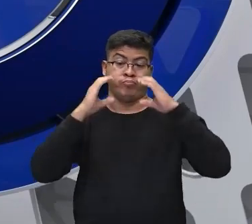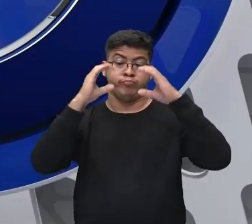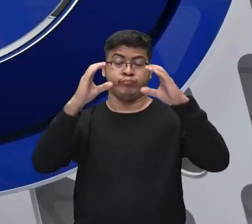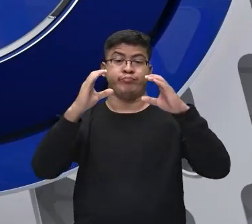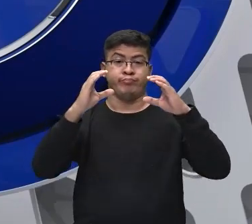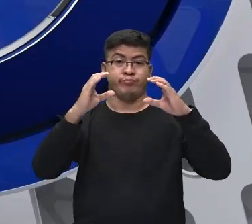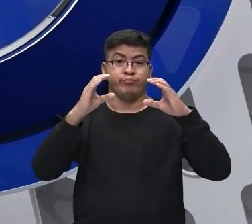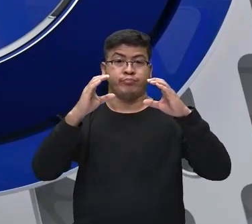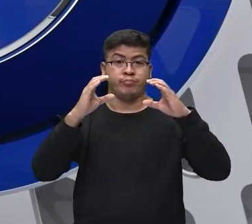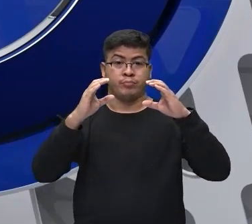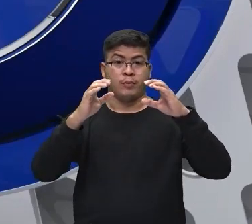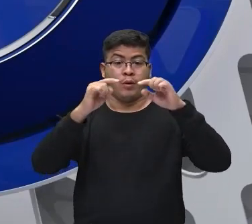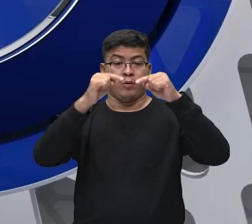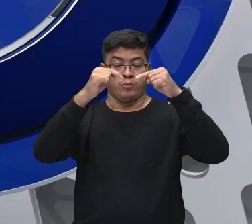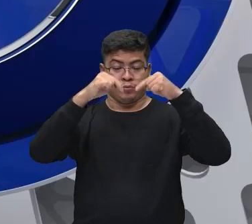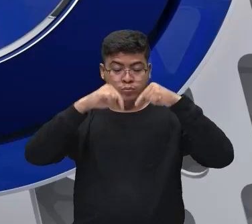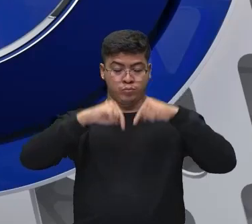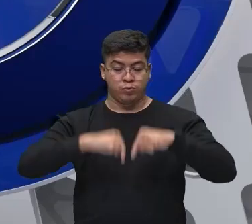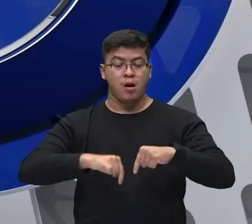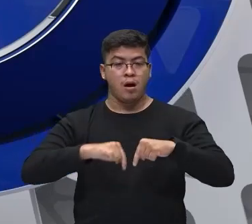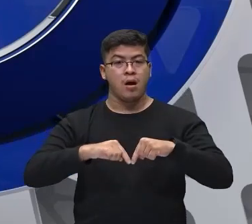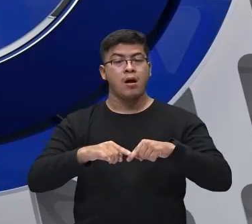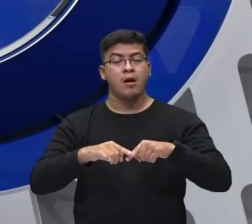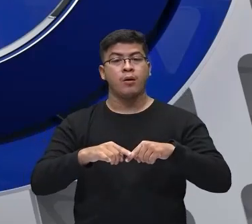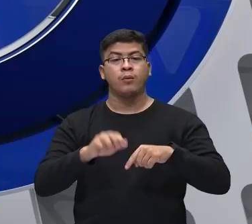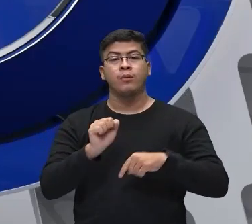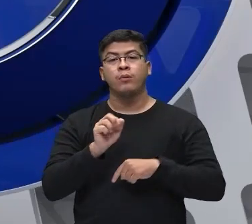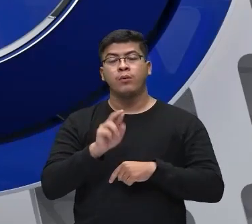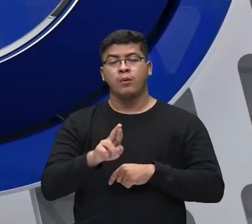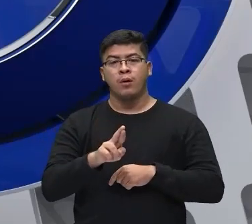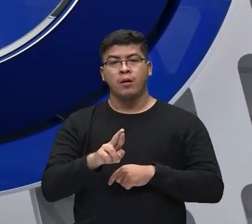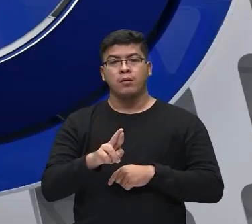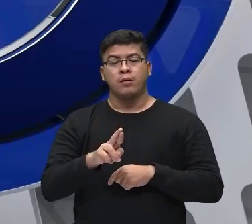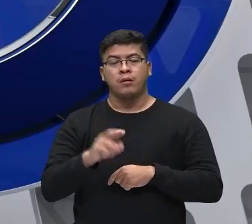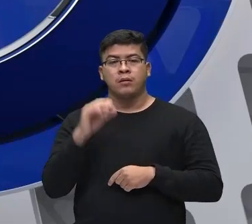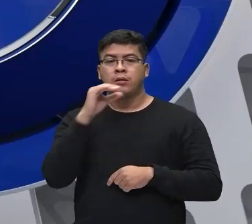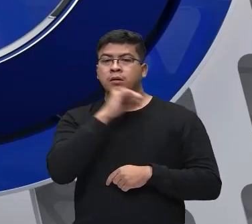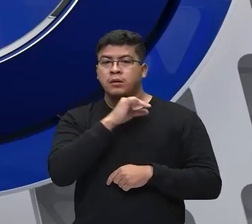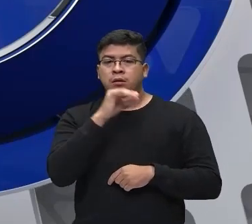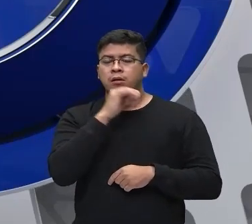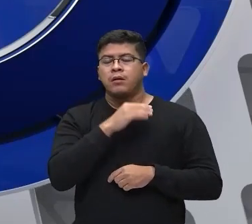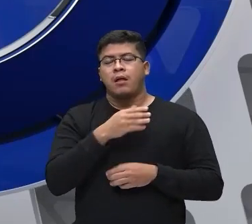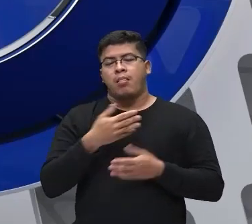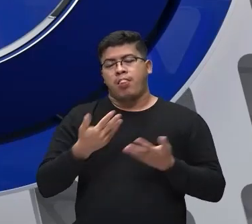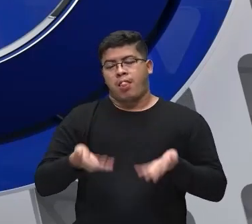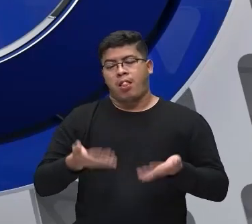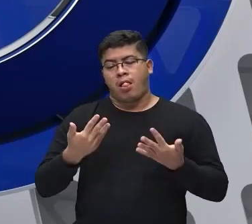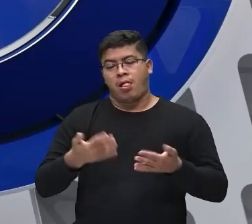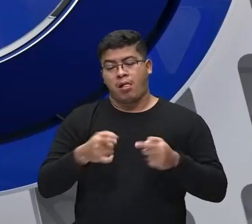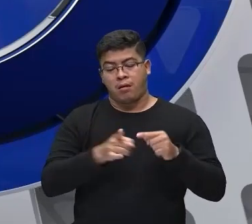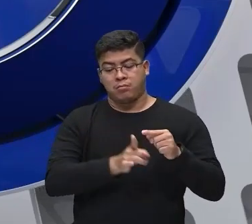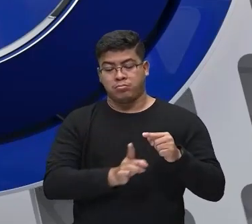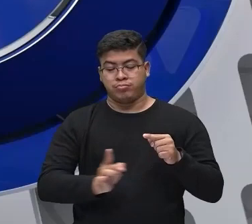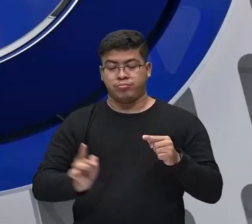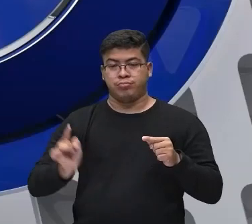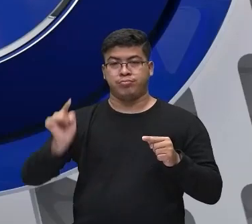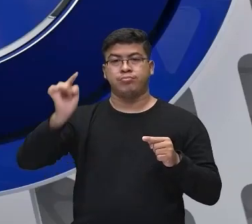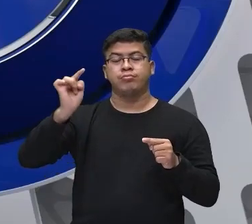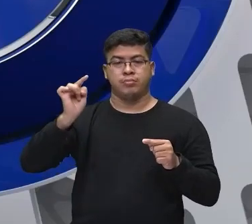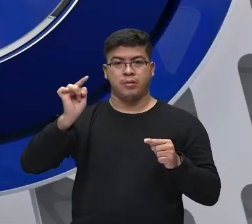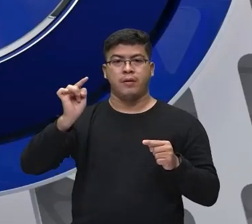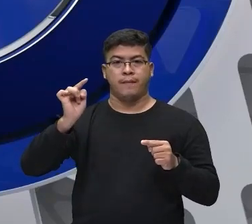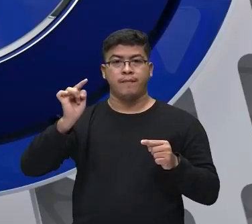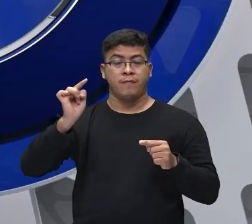porque ele vai descer e o ar quente, ele é um ar mais leve, ele vai subir. Vai ter aí a